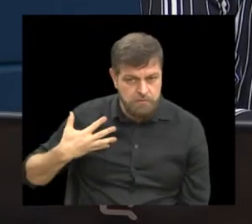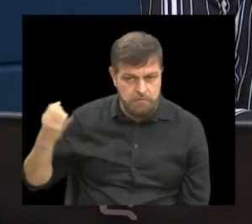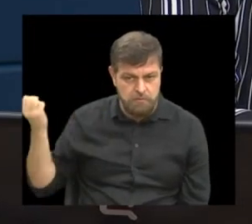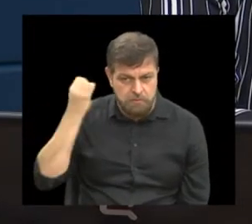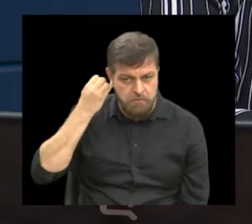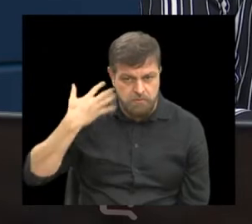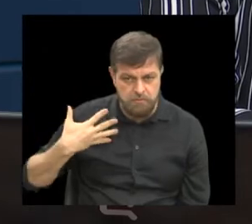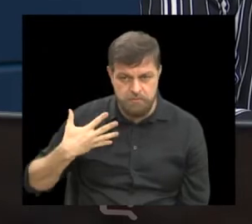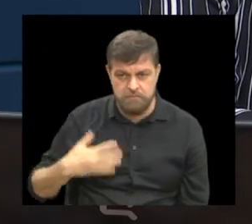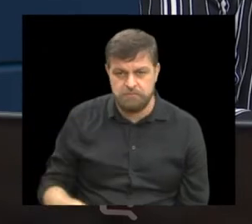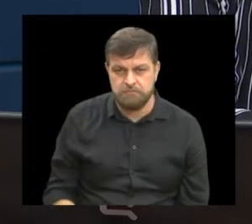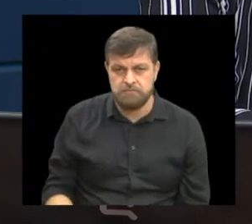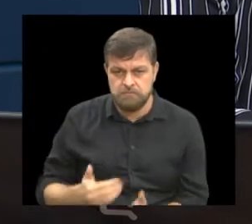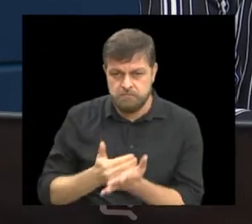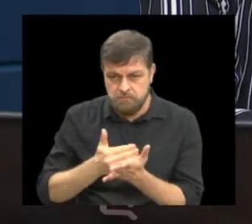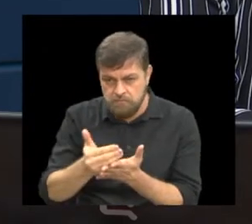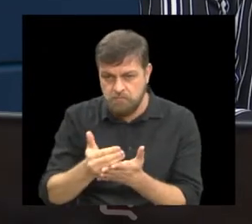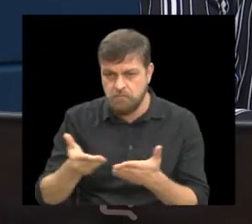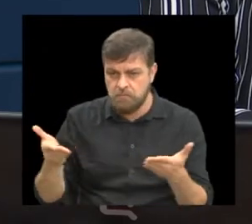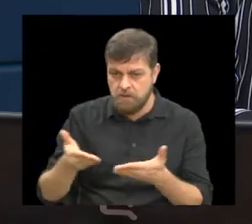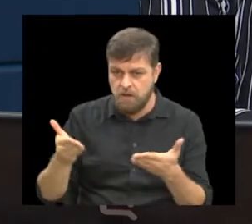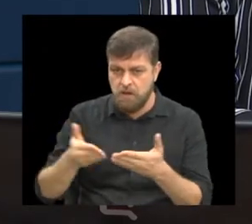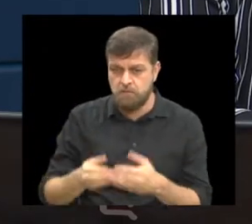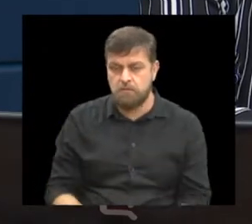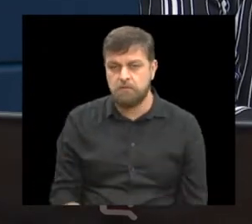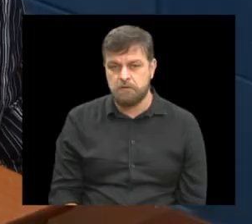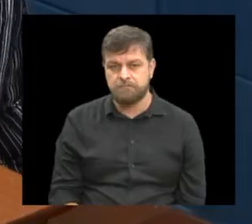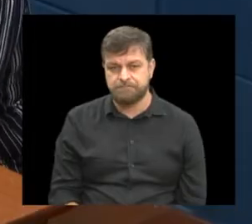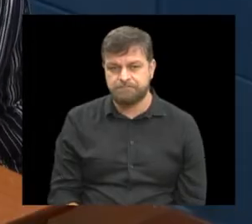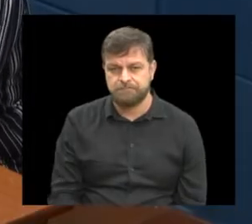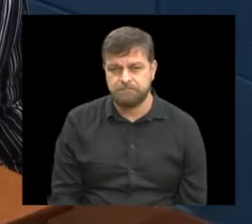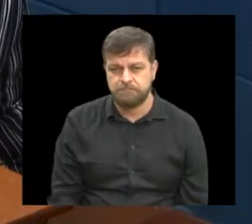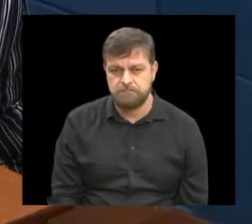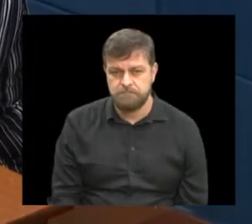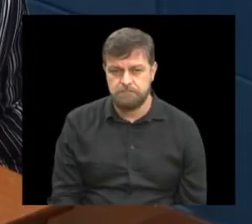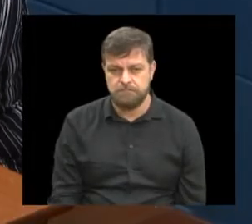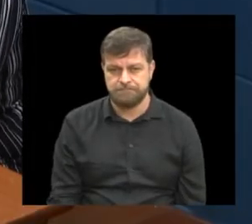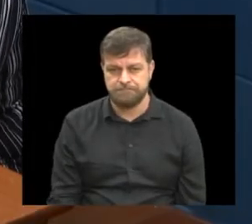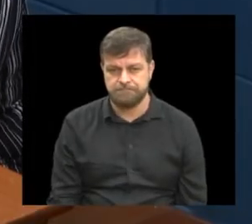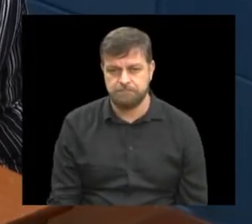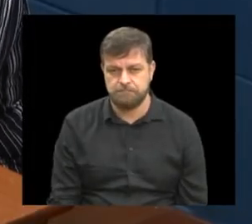vocês a Ana e a gente começa, então, a nossa palestra.